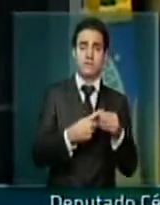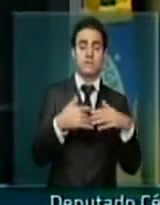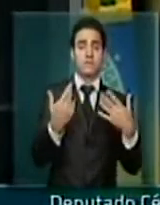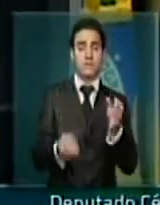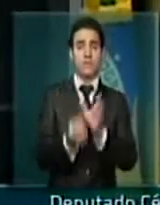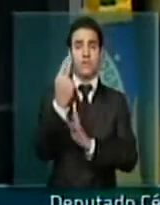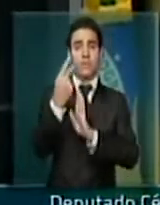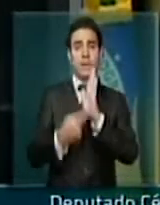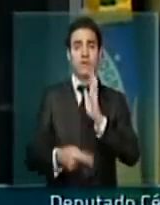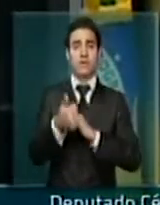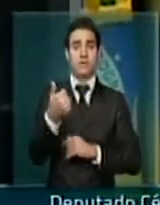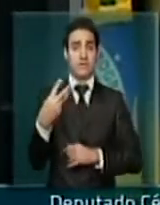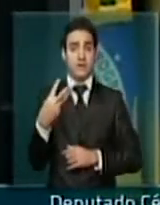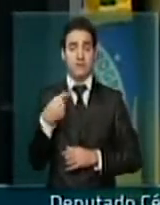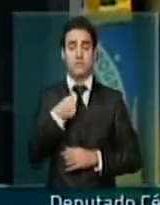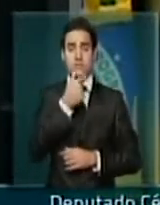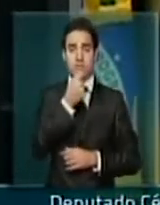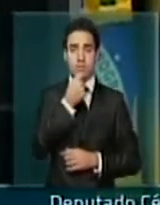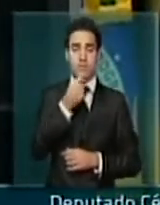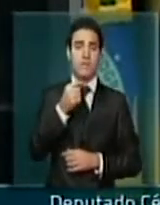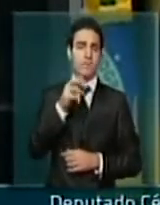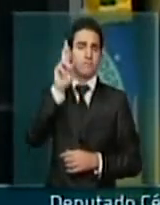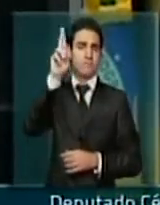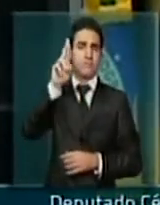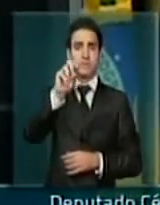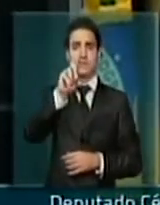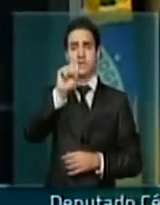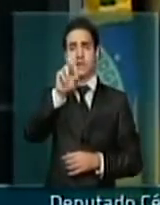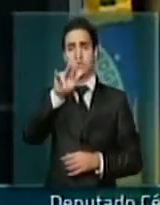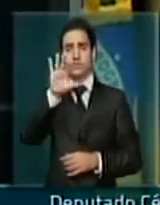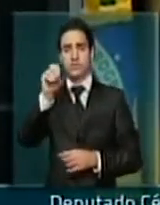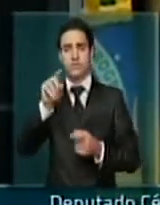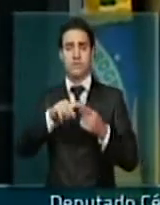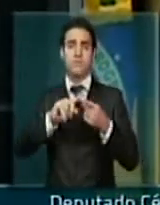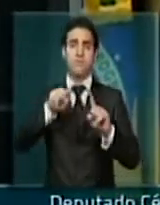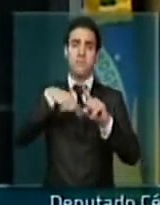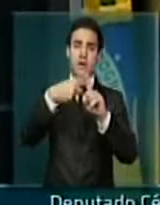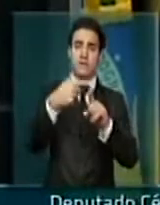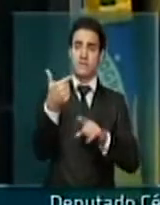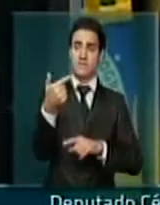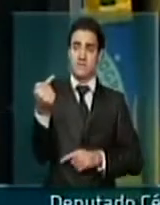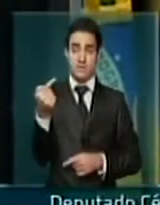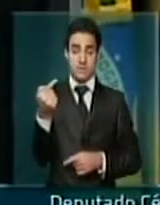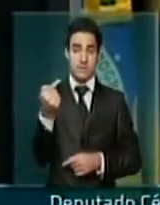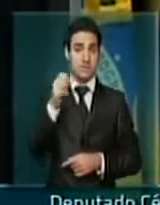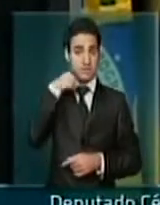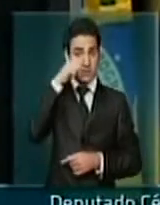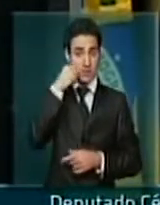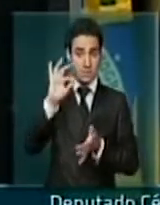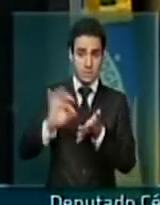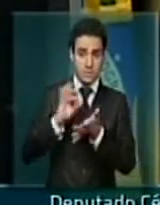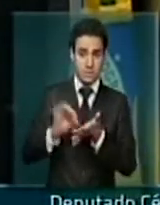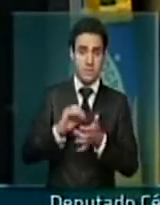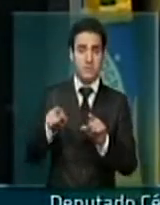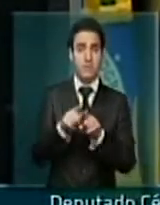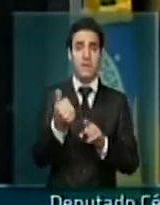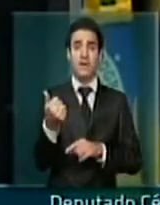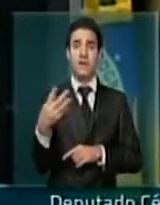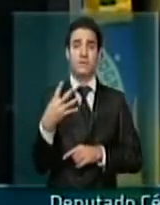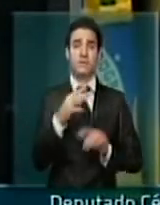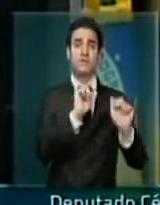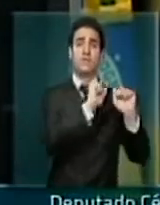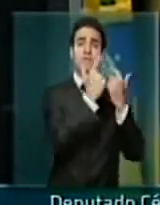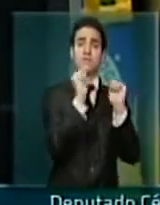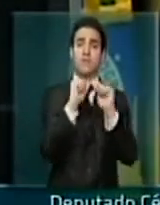13 pelo senador Sérgio Zambiasi, com assinatura de mais 27 senadores e de 14 Assembleias